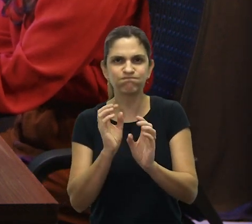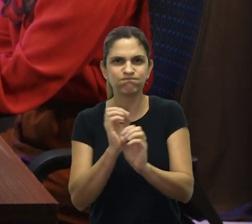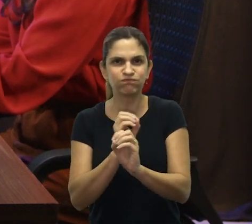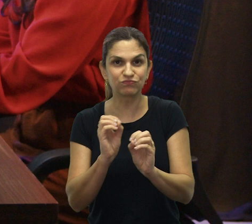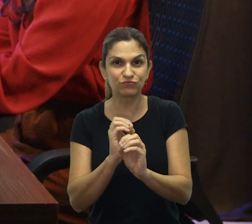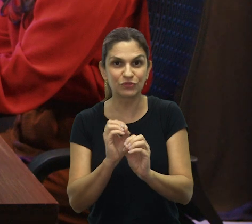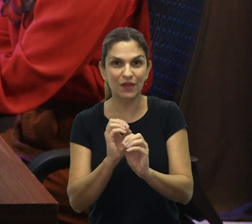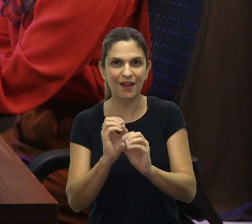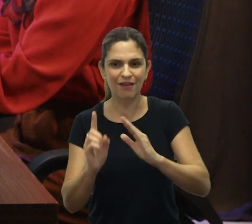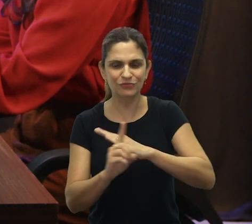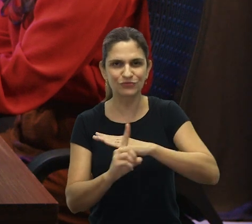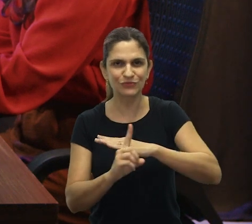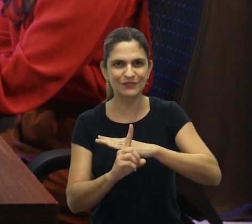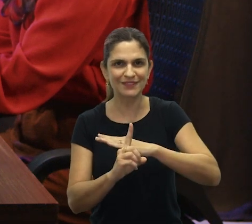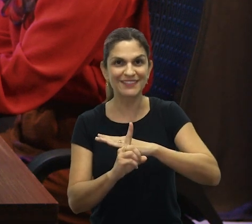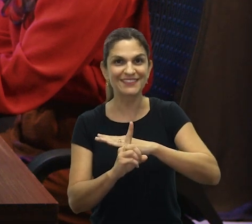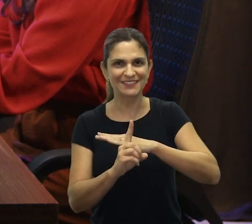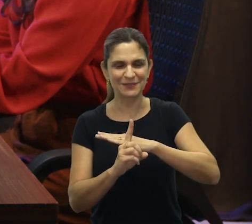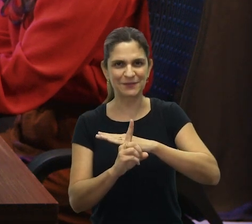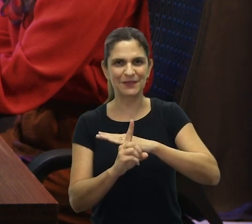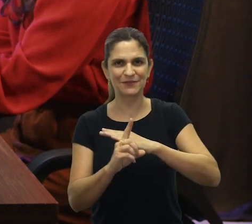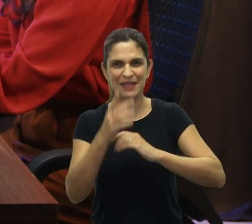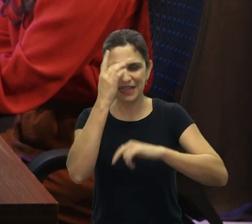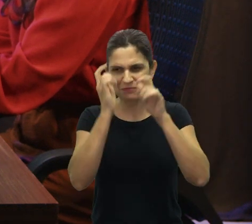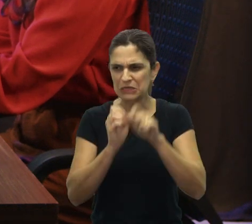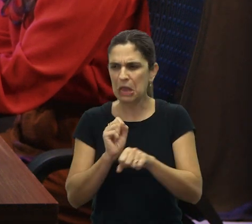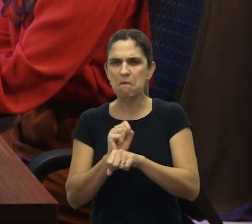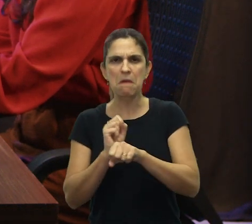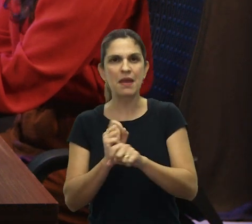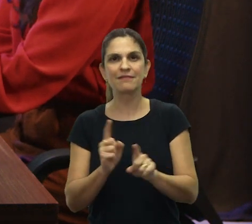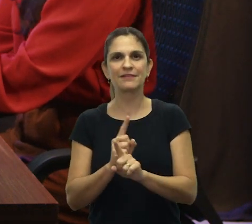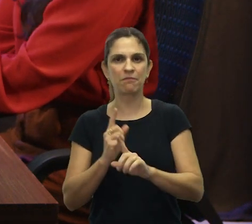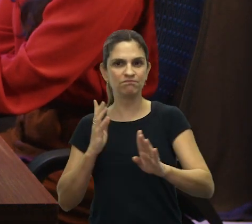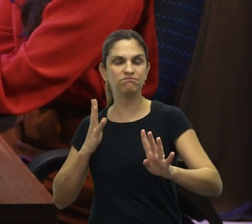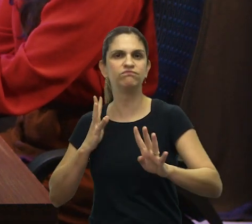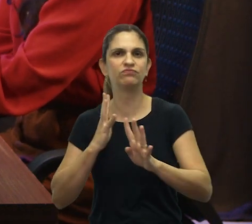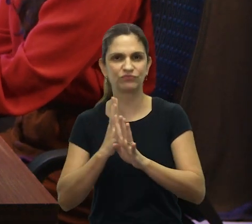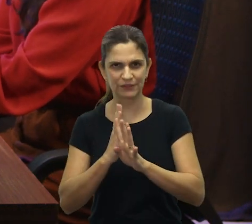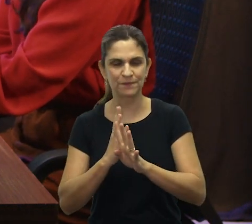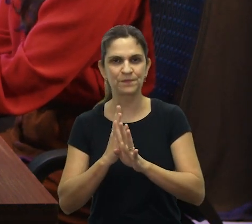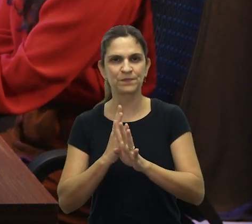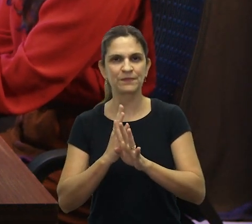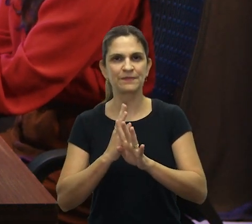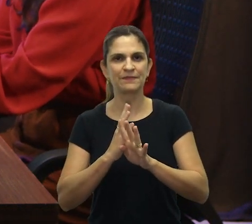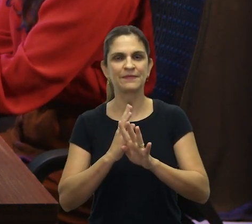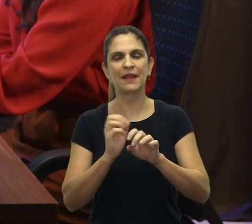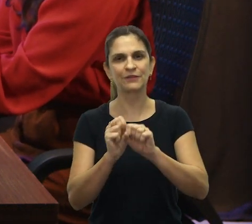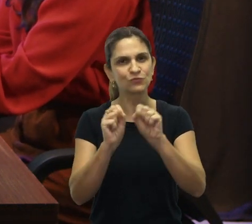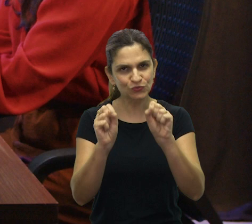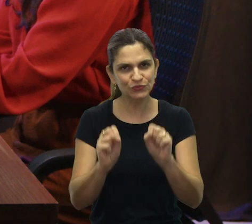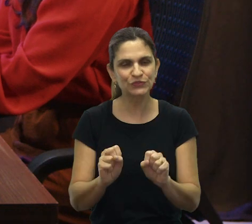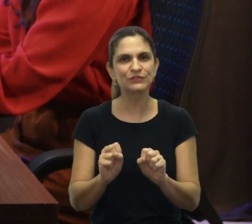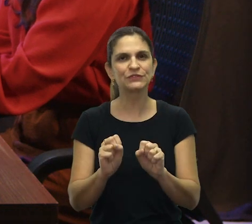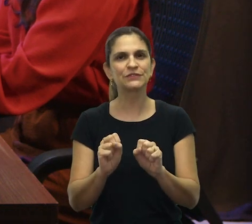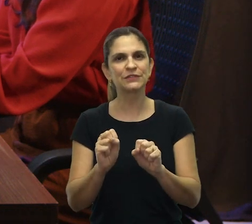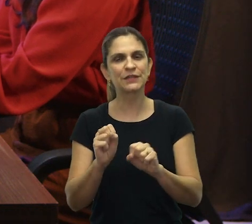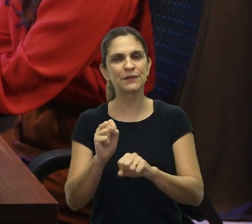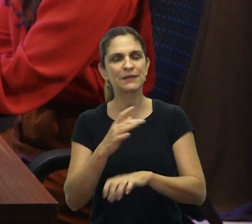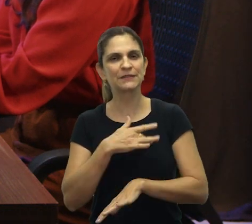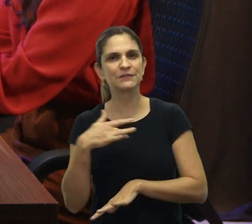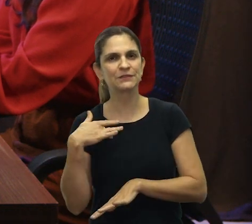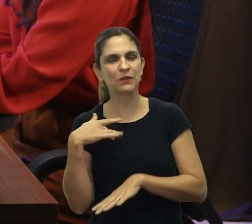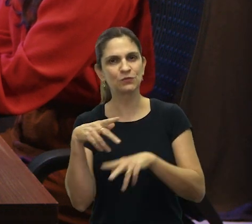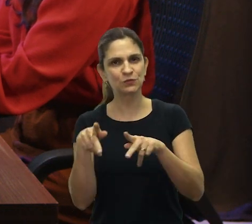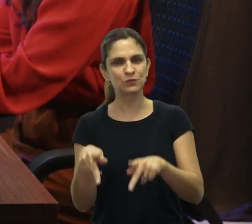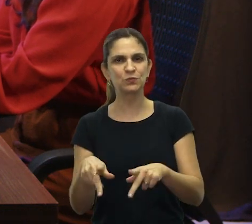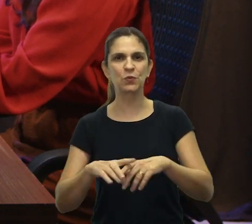Único de Saúde. Quer dizer, você já ouviu falar em zerar uma fila no Sistema Único de Saúde? Eu falei, a gente tinha que zerar a fila para que todas as